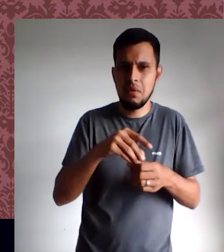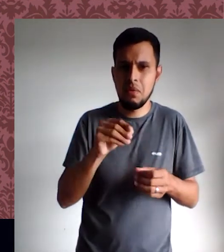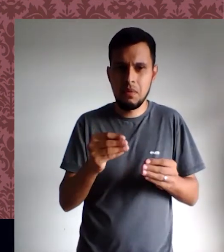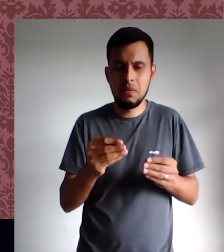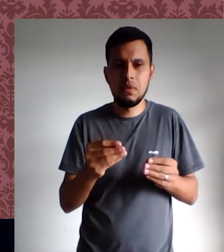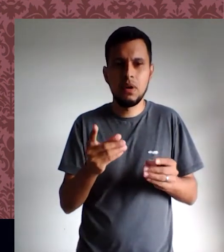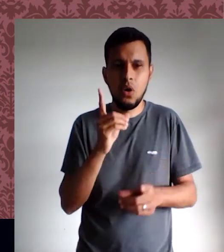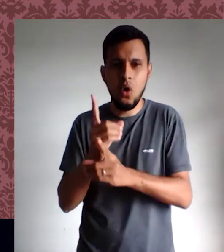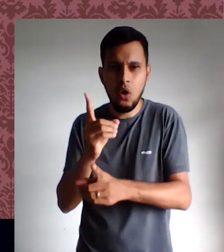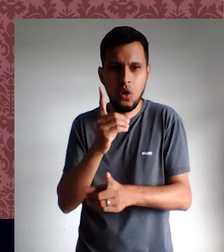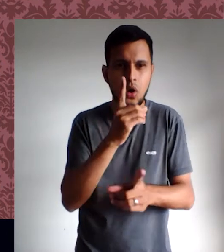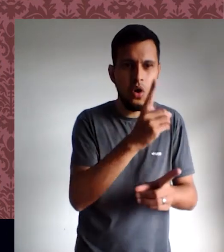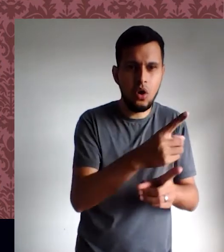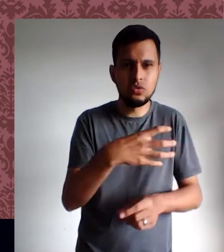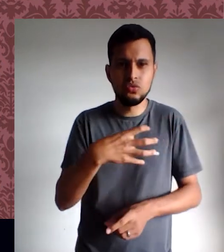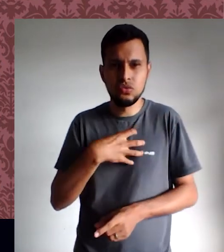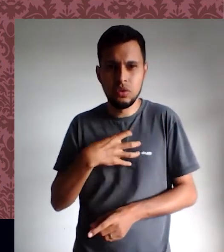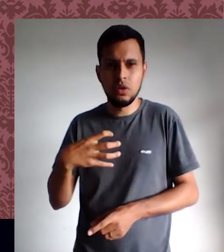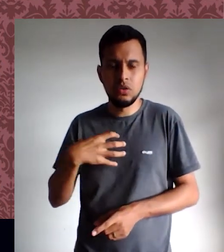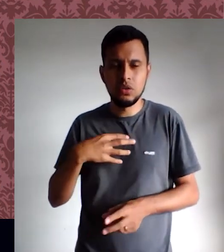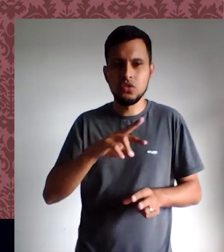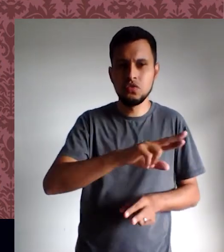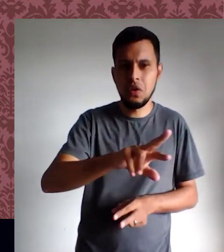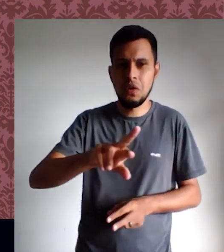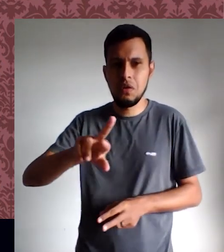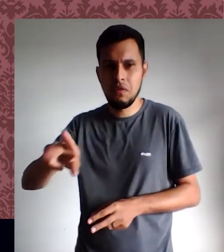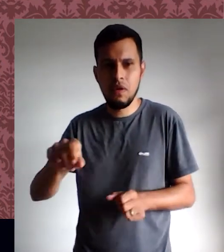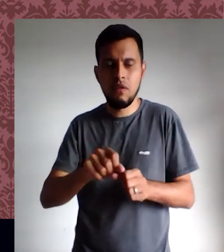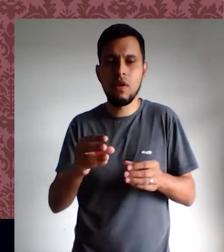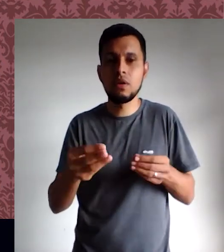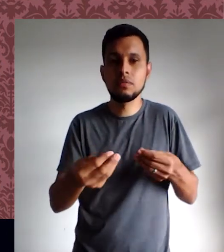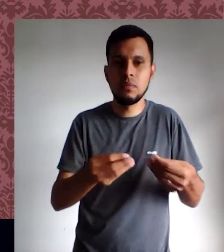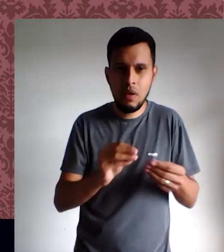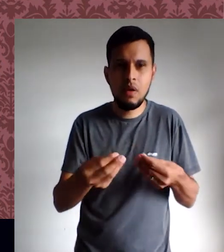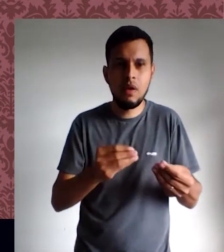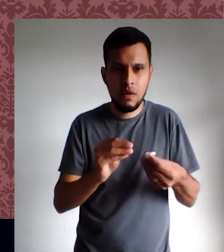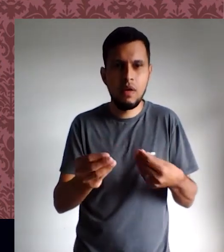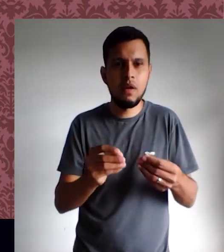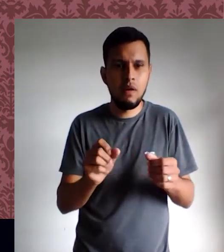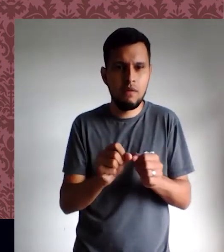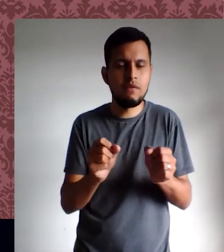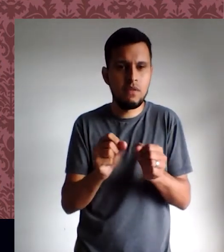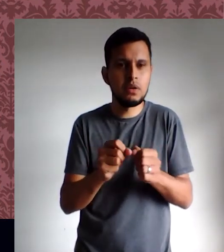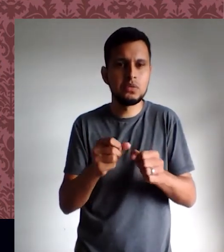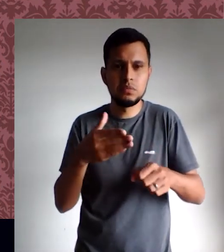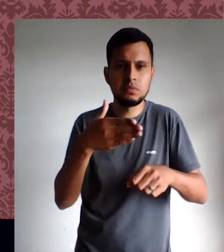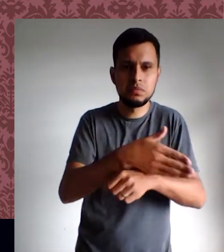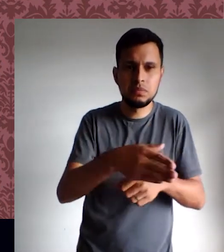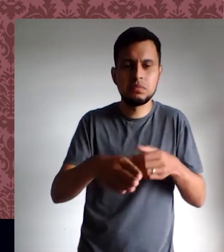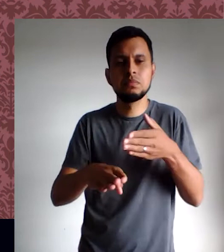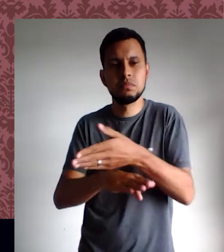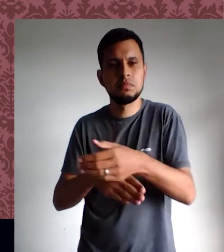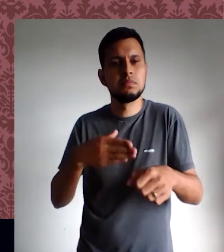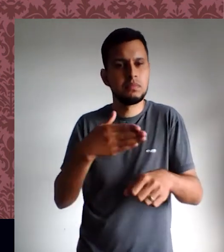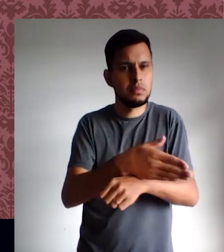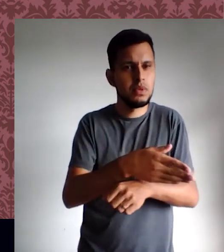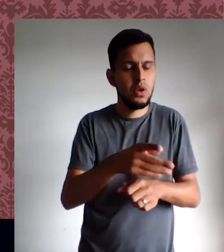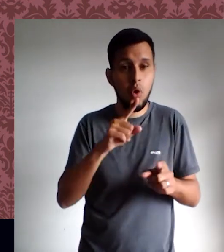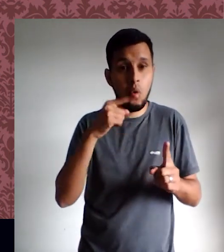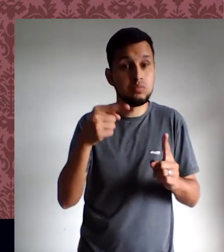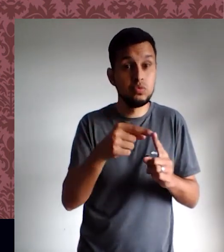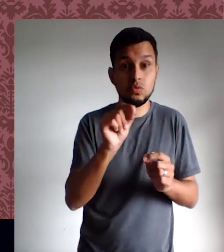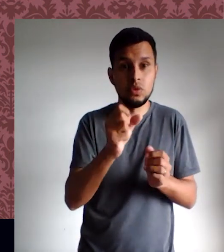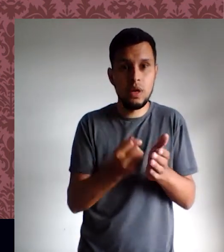desse encontro das diferenças, criamos as paredes permeáveis que nós nos atravessamos, para criar